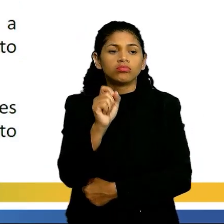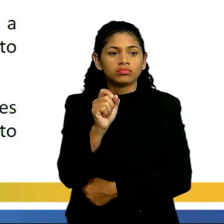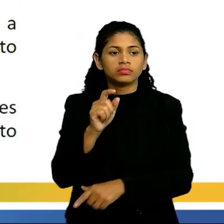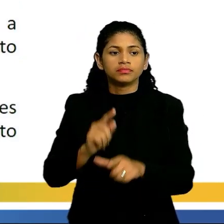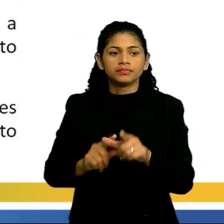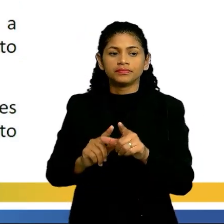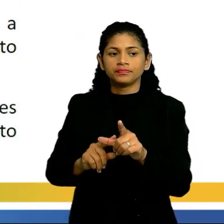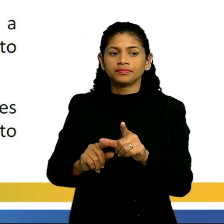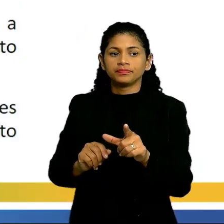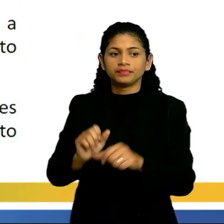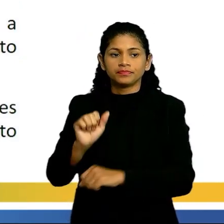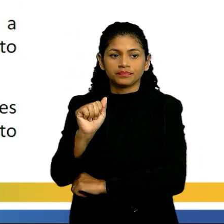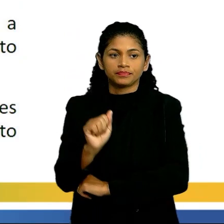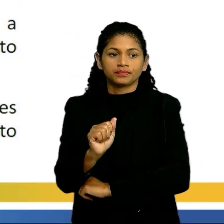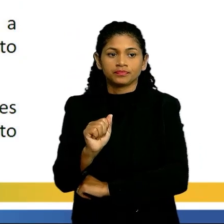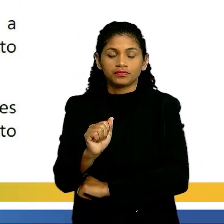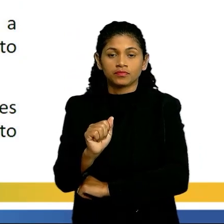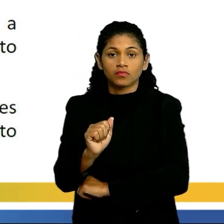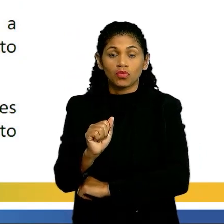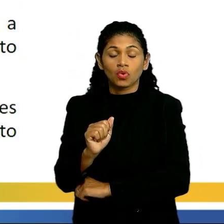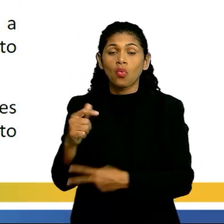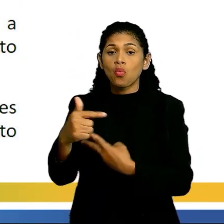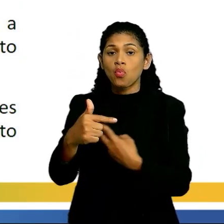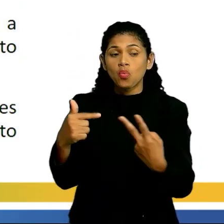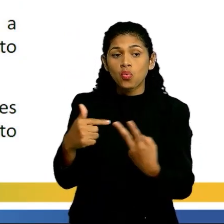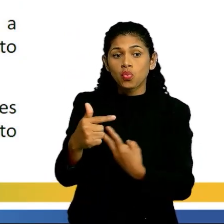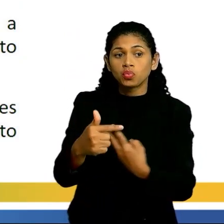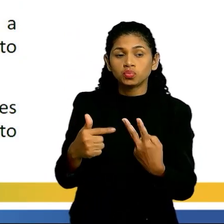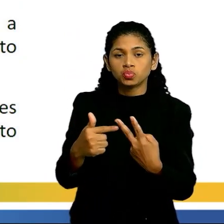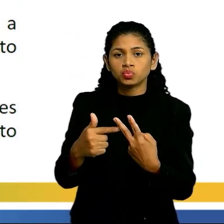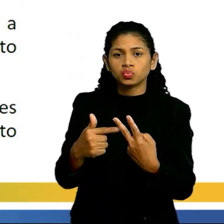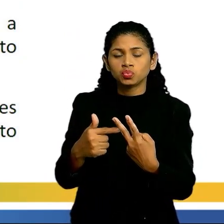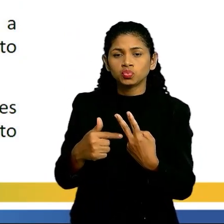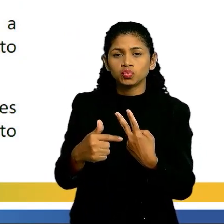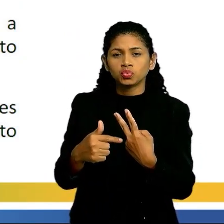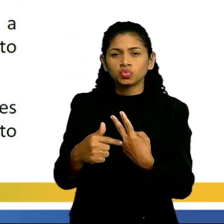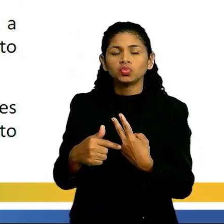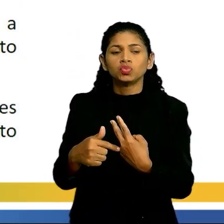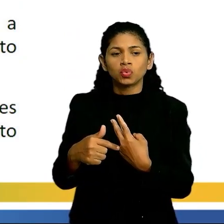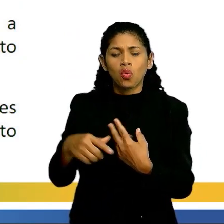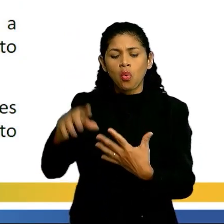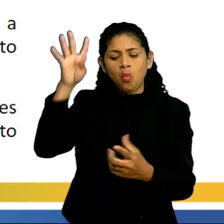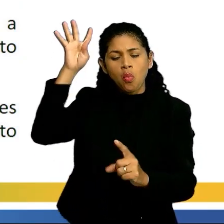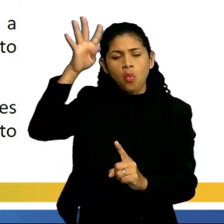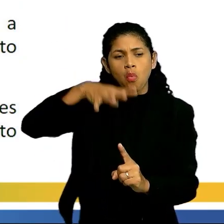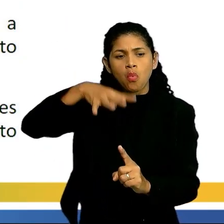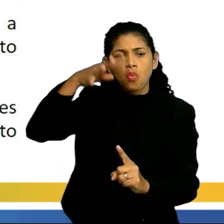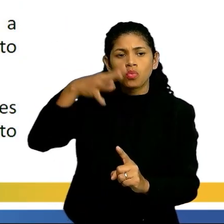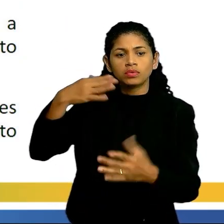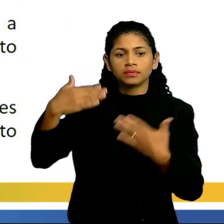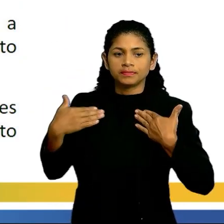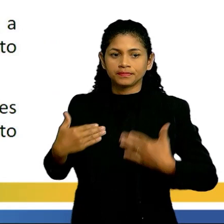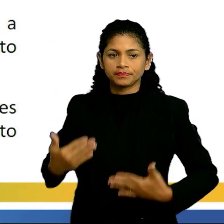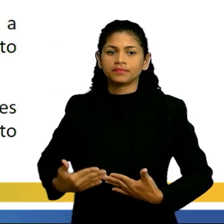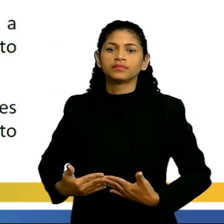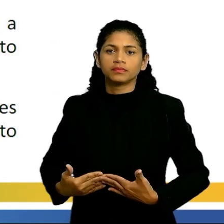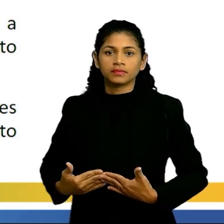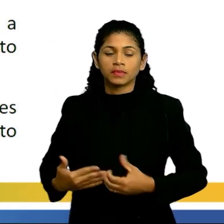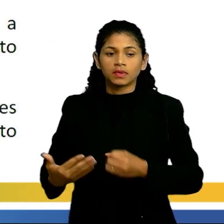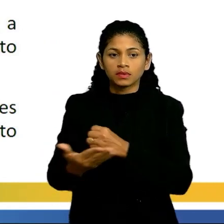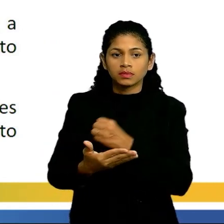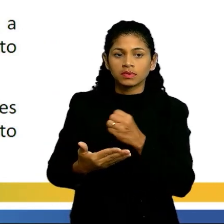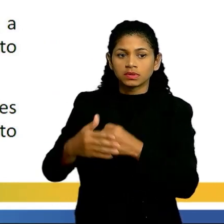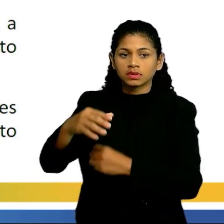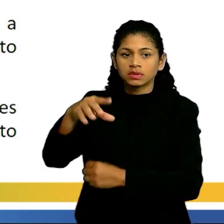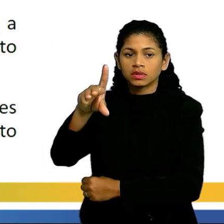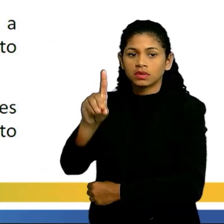A, ambos elogiam o corpo. Segundo Duncan, por exemplo, através das